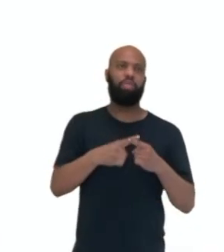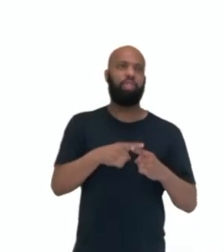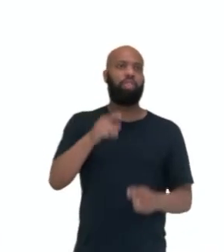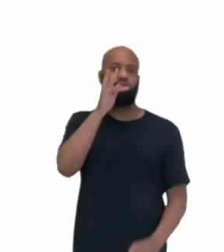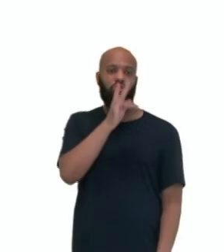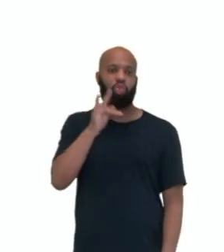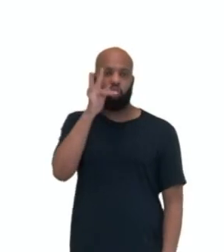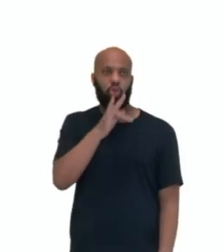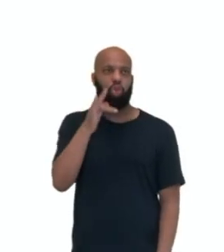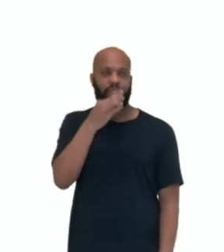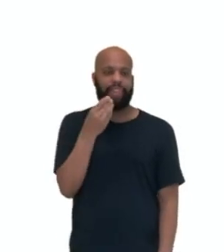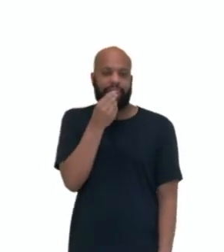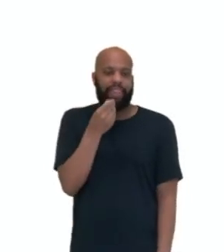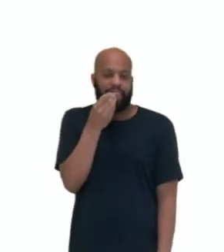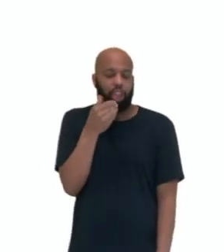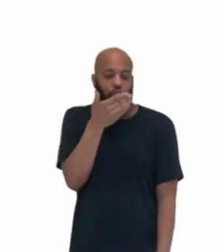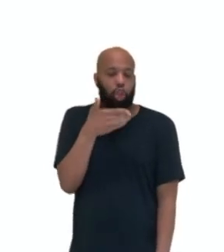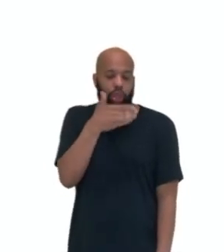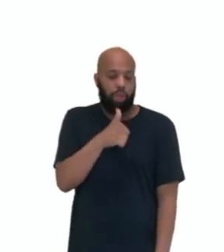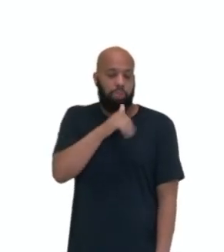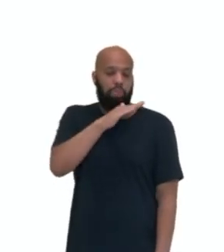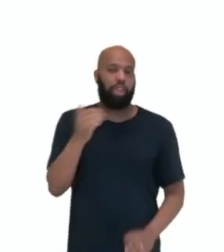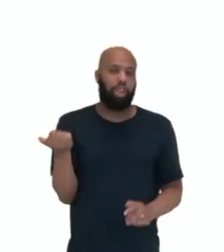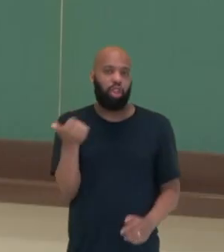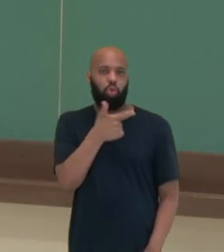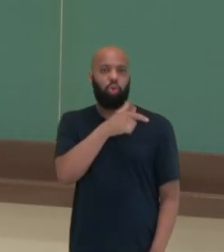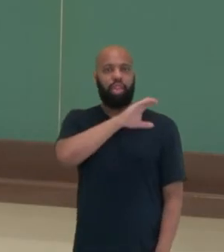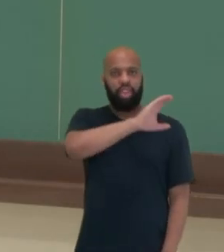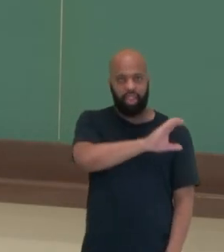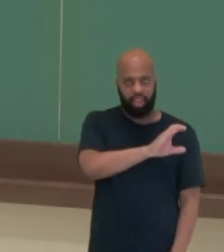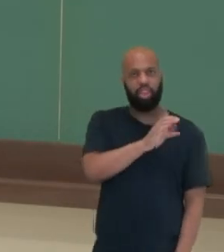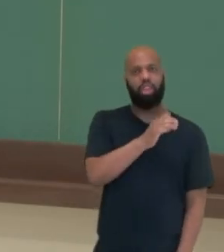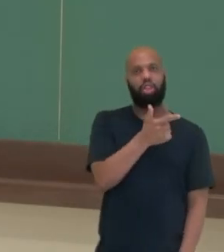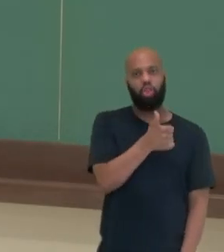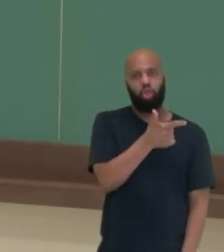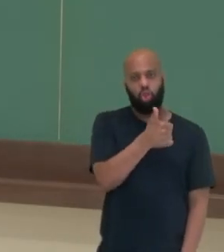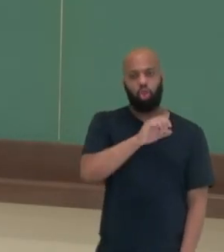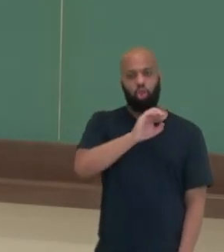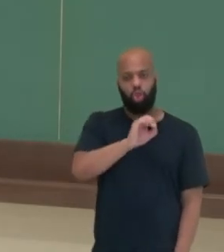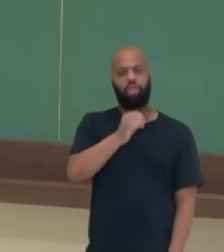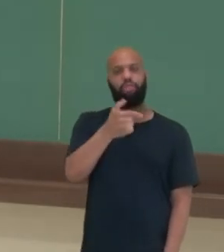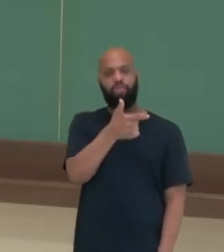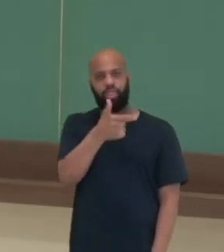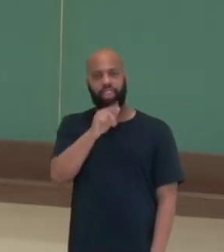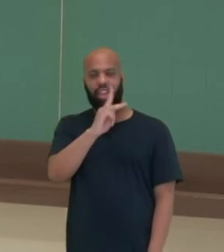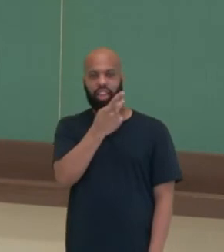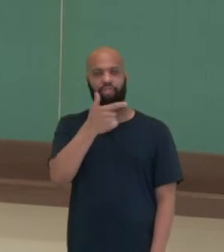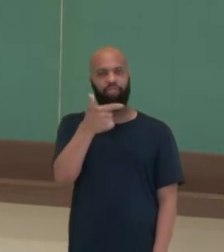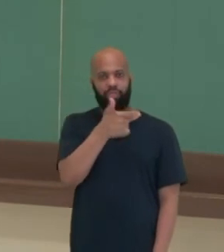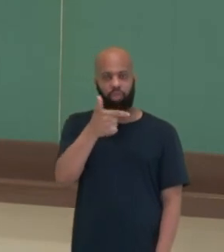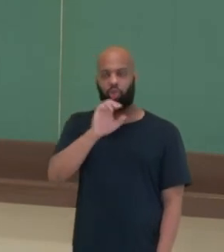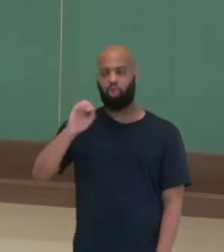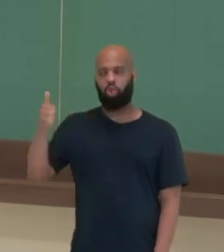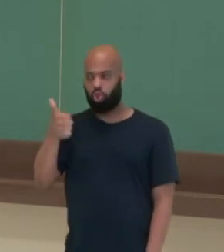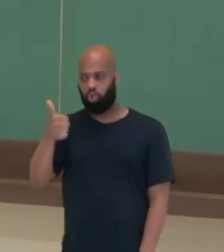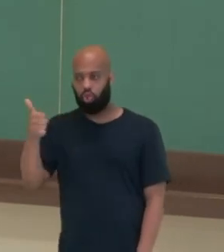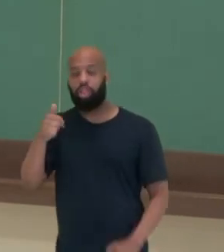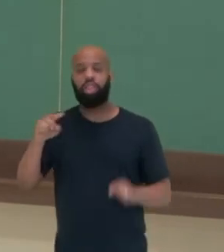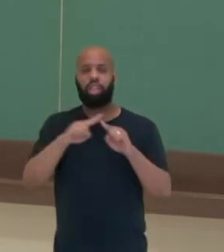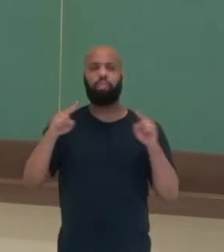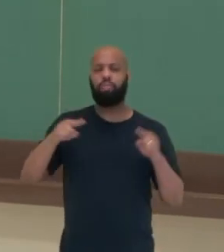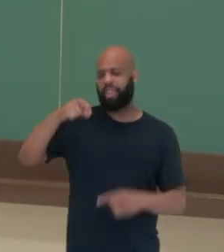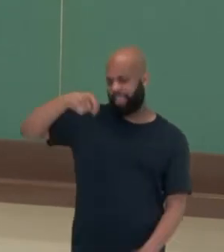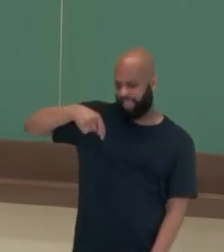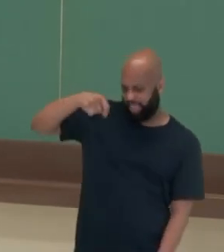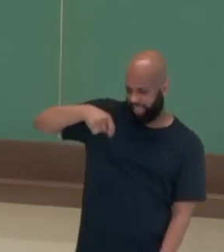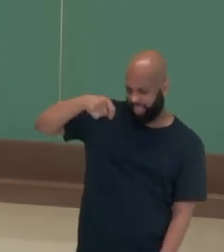grau de doçura maior que a sacarose. Agora, professor, e os adoçantes, eles têm um grau de doçura